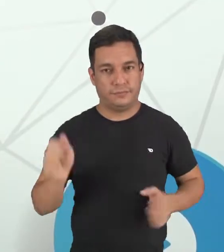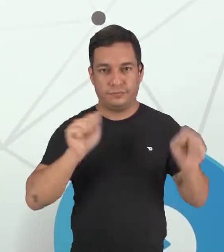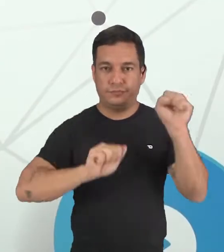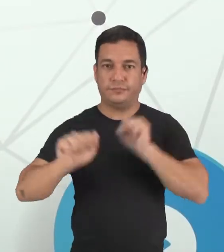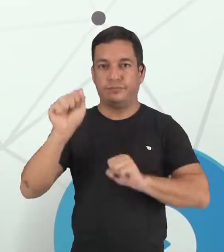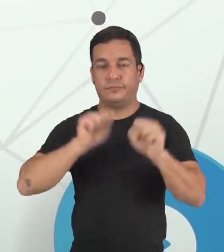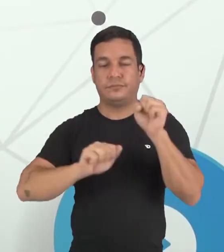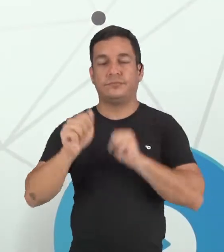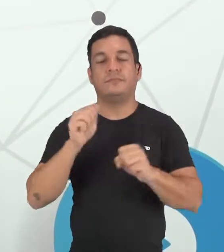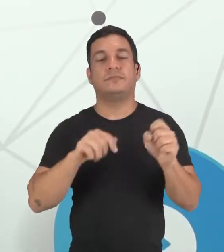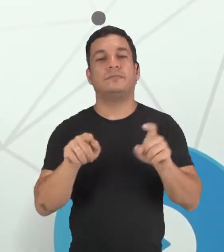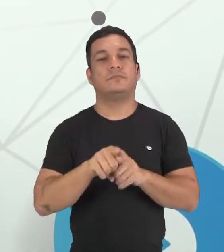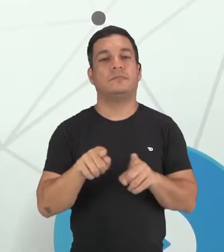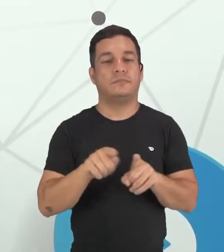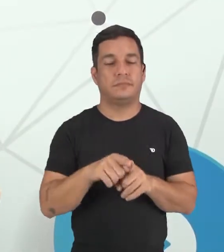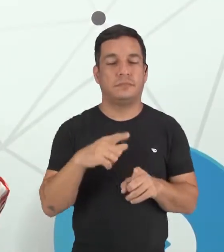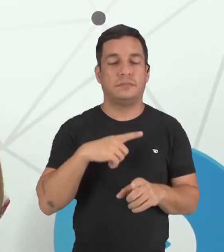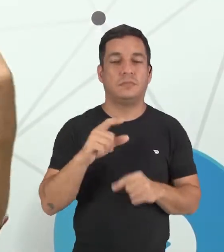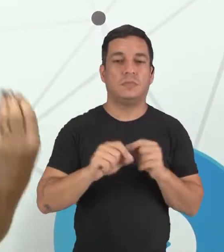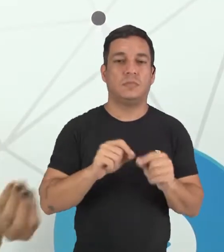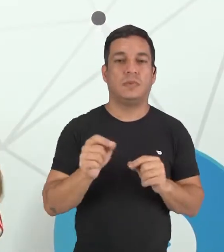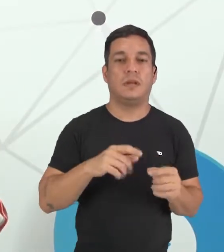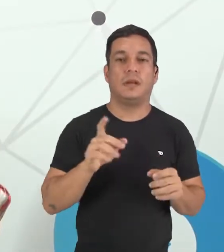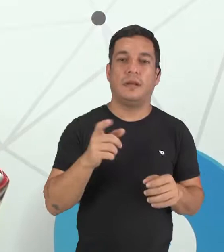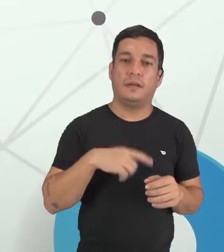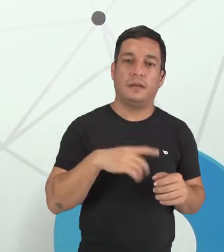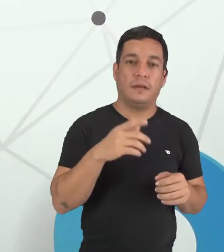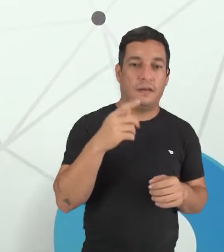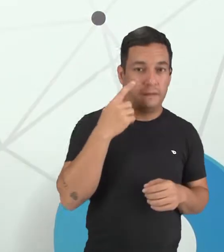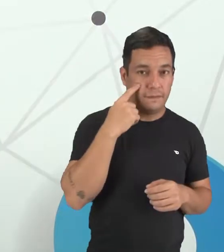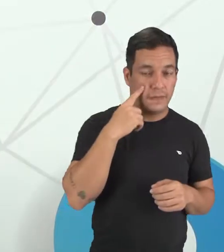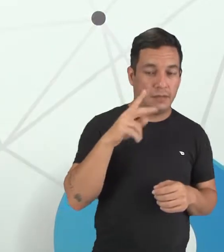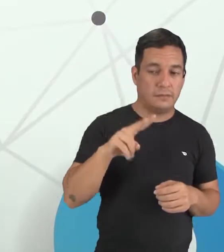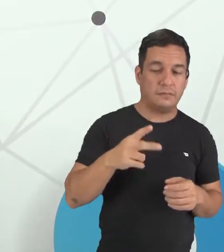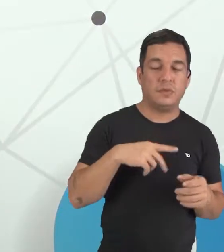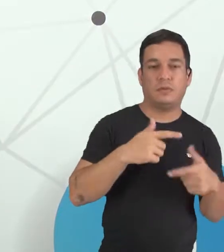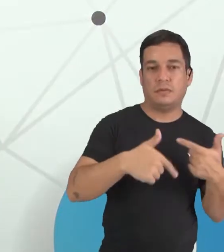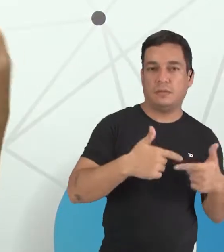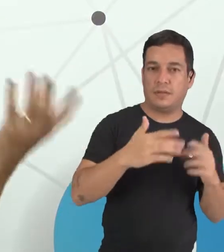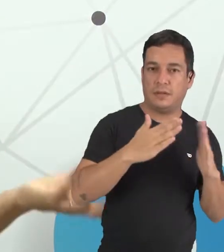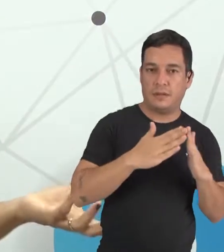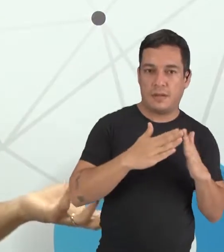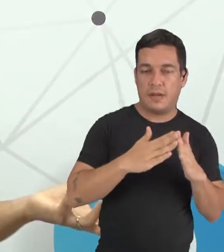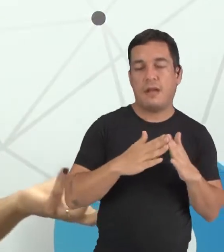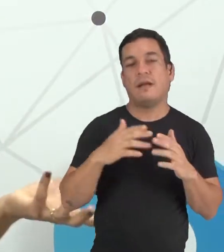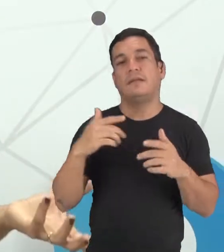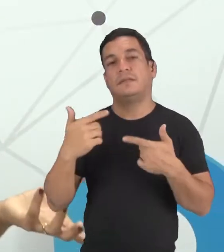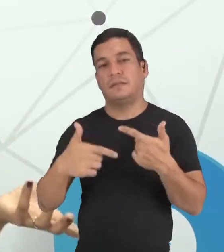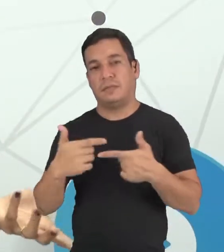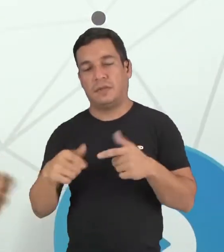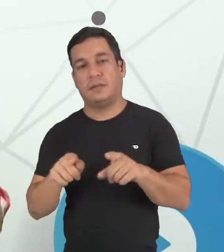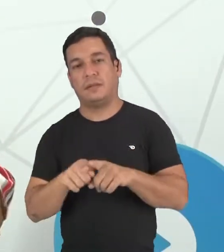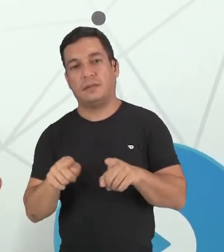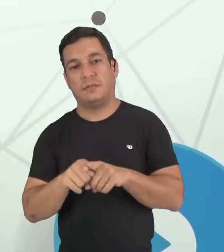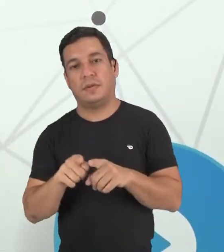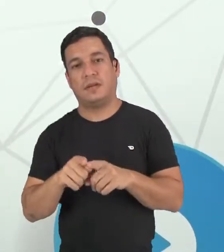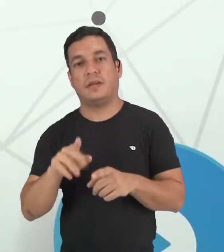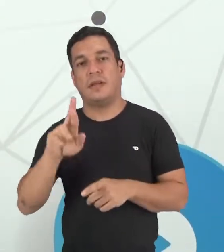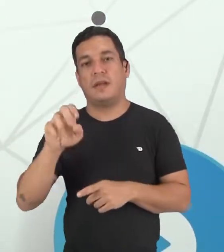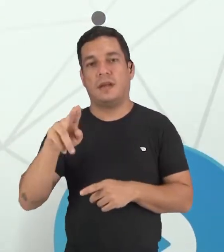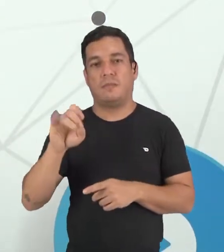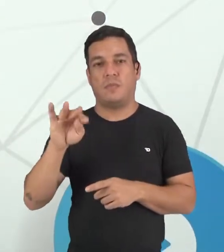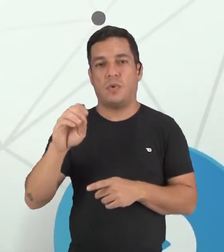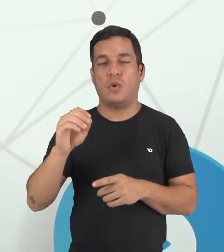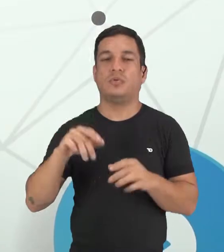que conciliar as atividades domésticas com o trabalho remoto, que acabou que a gente trabalhou muito mais, e ainda